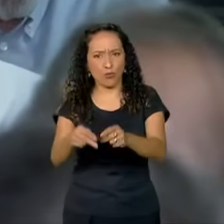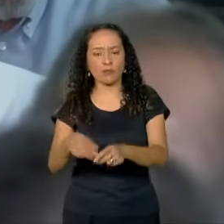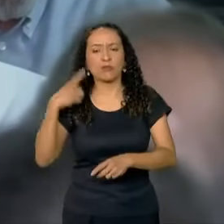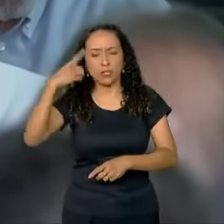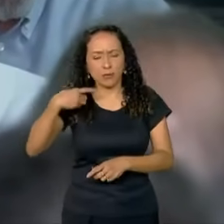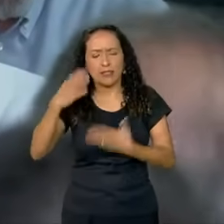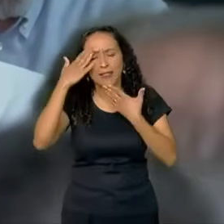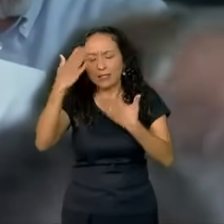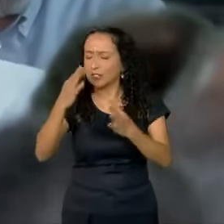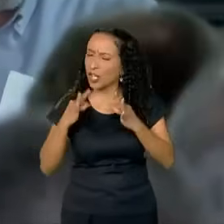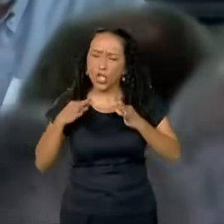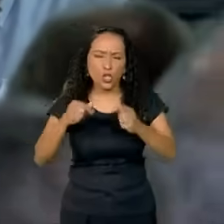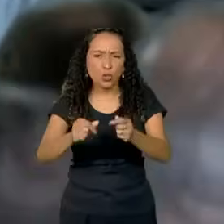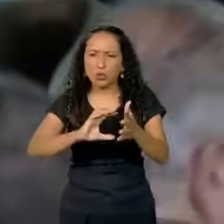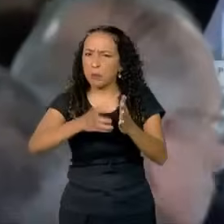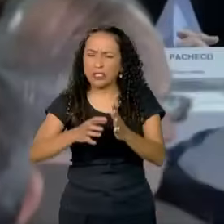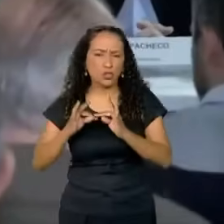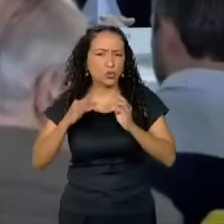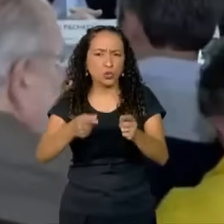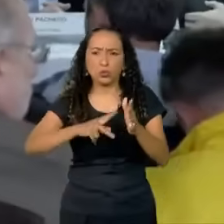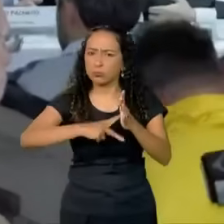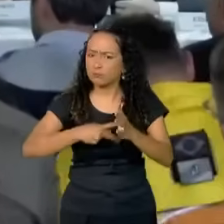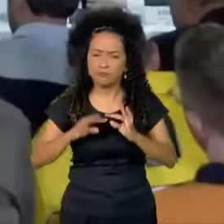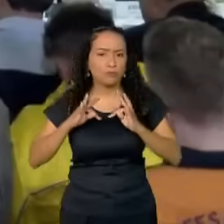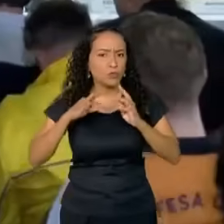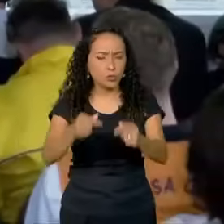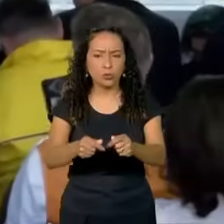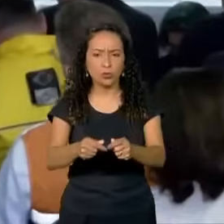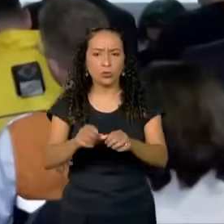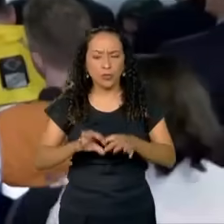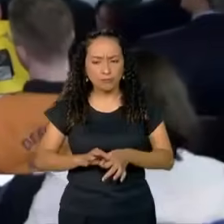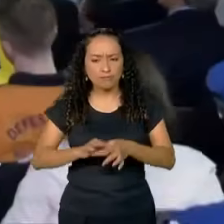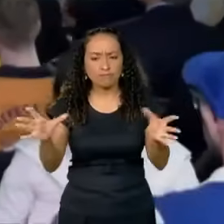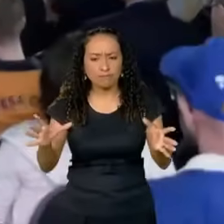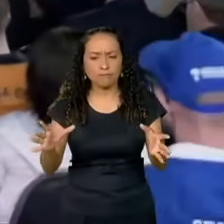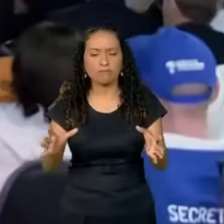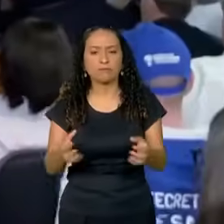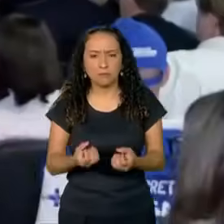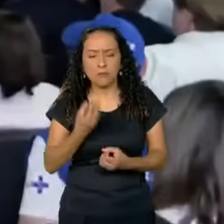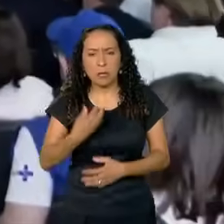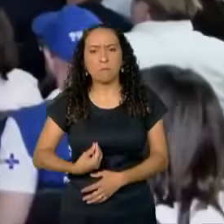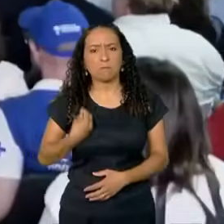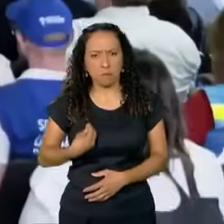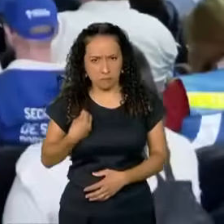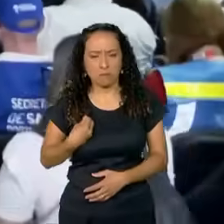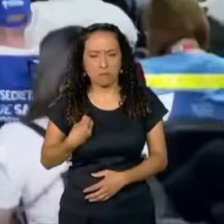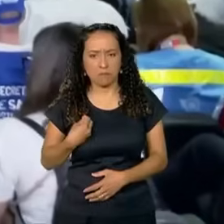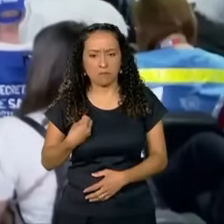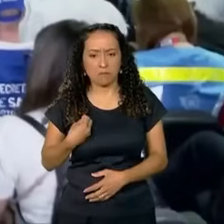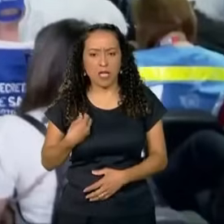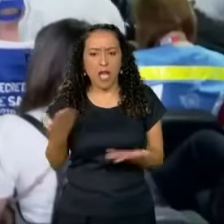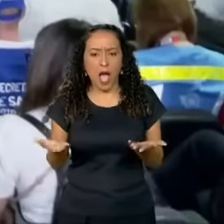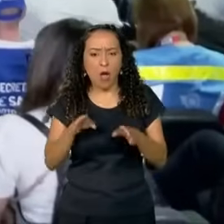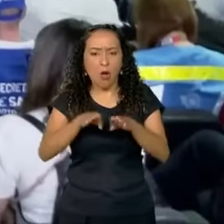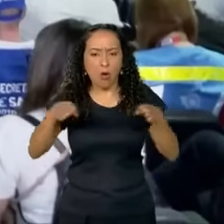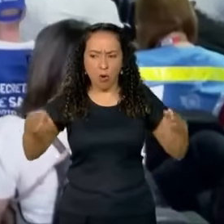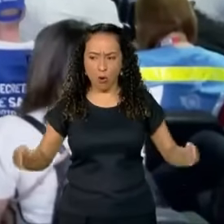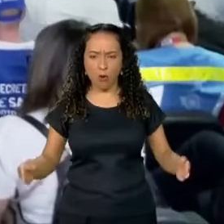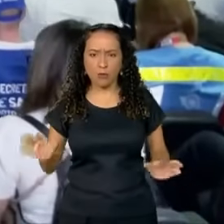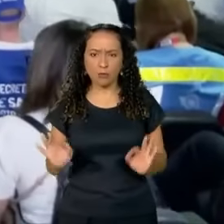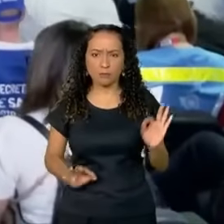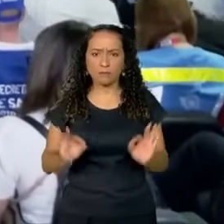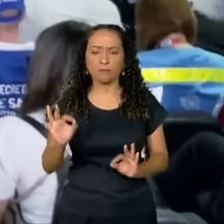Quero agradecer a todos, de todos os partidos políticos que estão se colocando à disposição, e acho que está muito bem presente isso nessa mesa formada aqui,